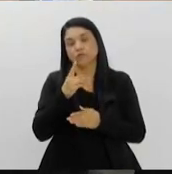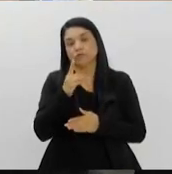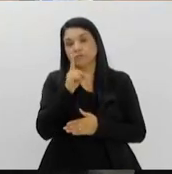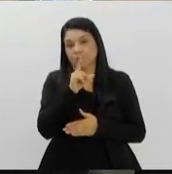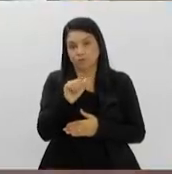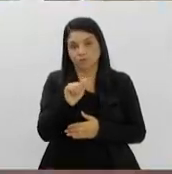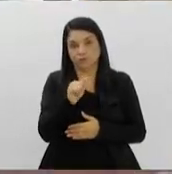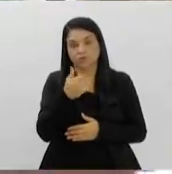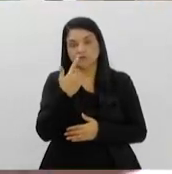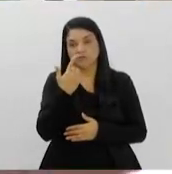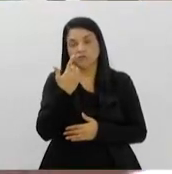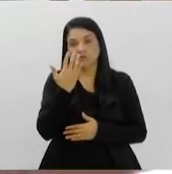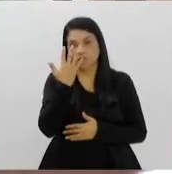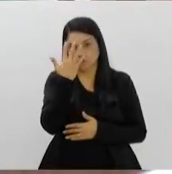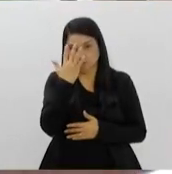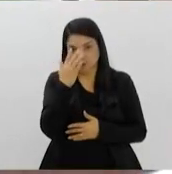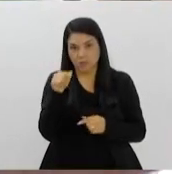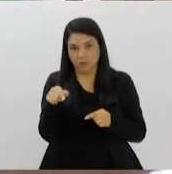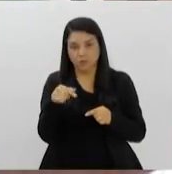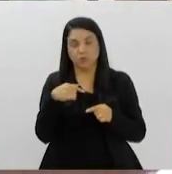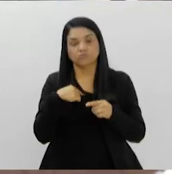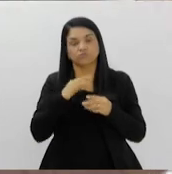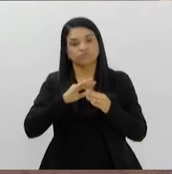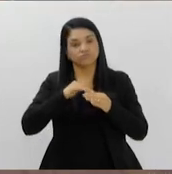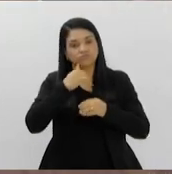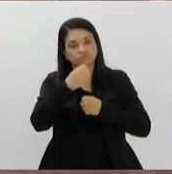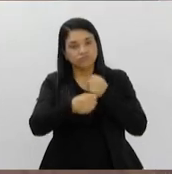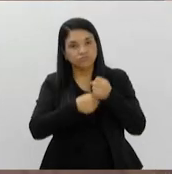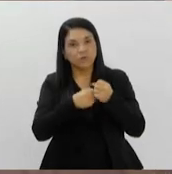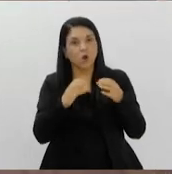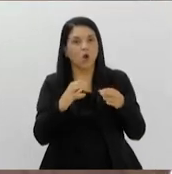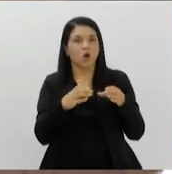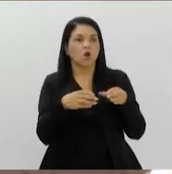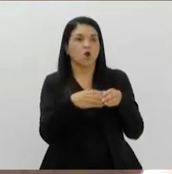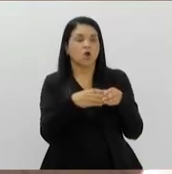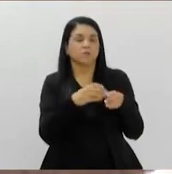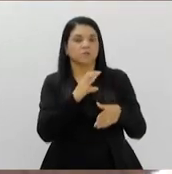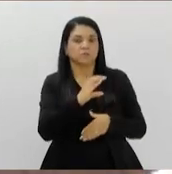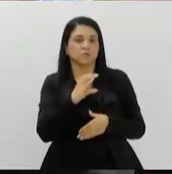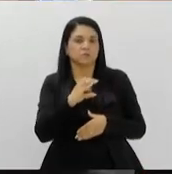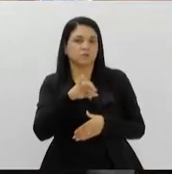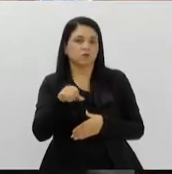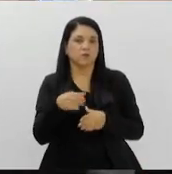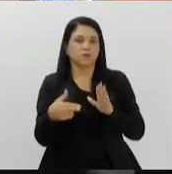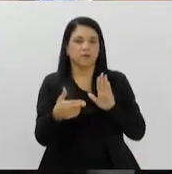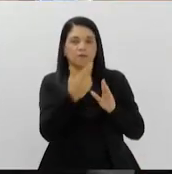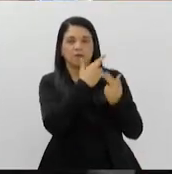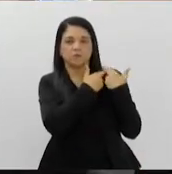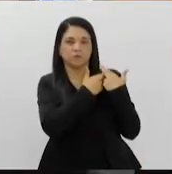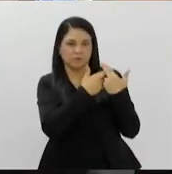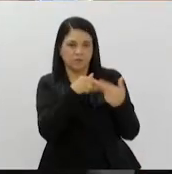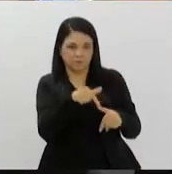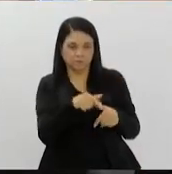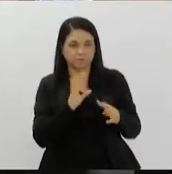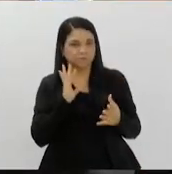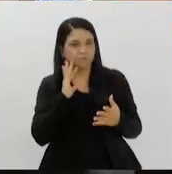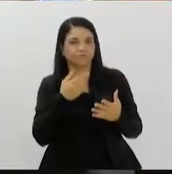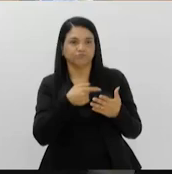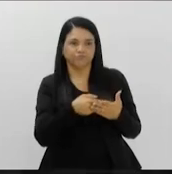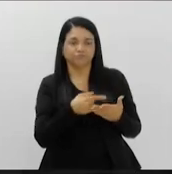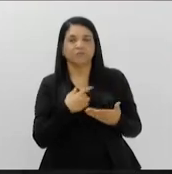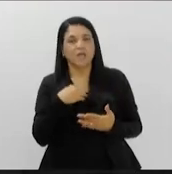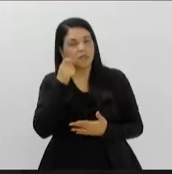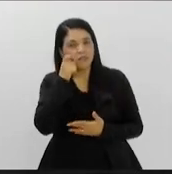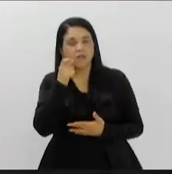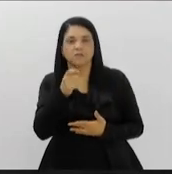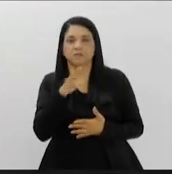Indicação Legislativa passar as suas atribuições para a Comissão de Constituição e Justiça. Ok, vamos deliberar isso sim, porque é interessante, pela